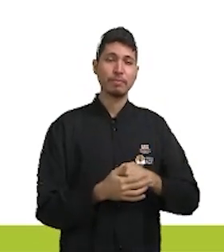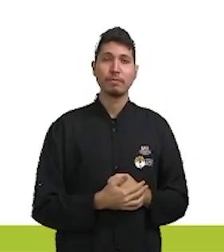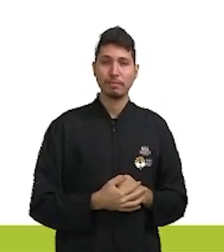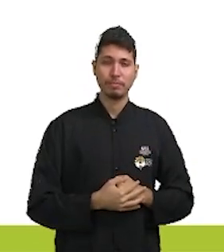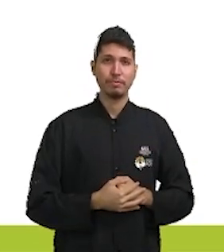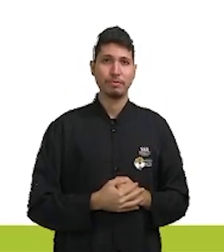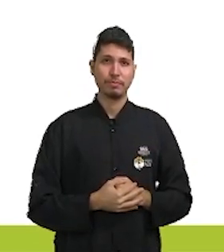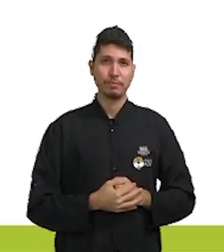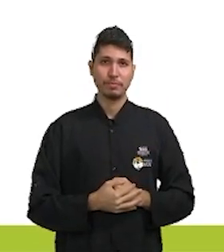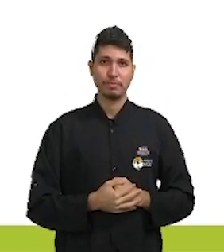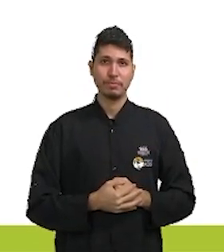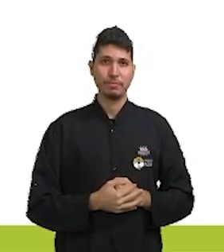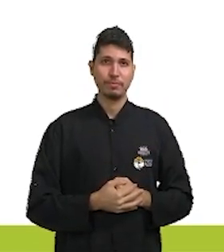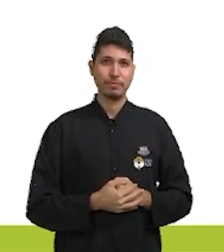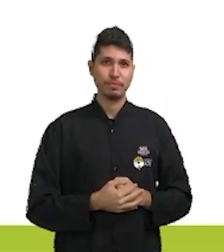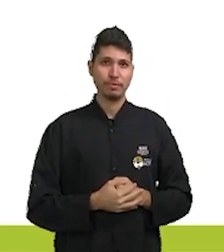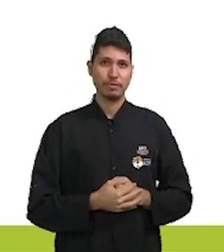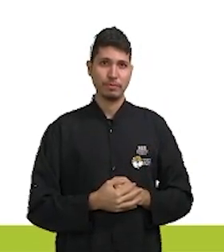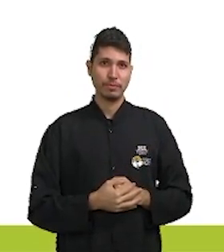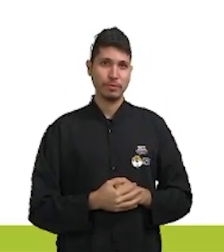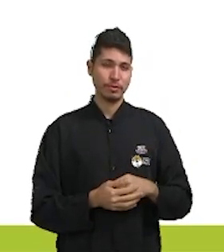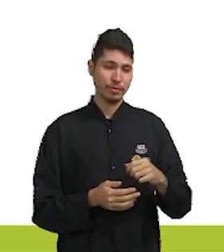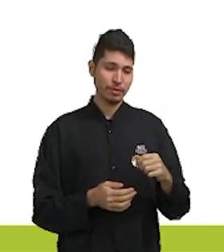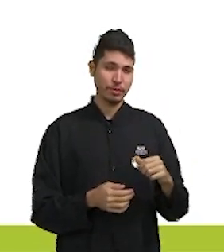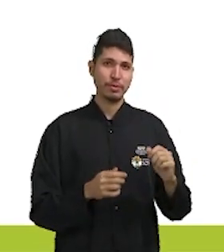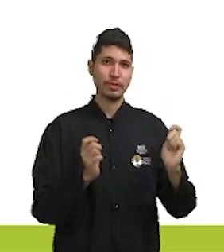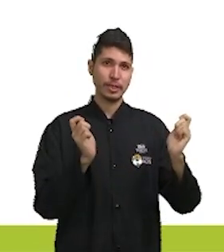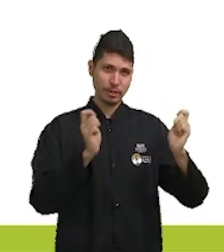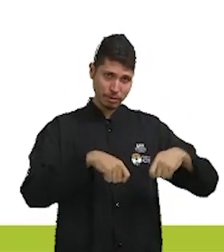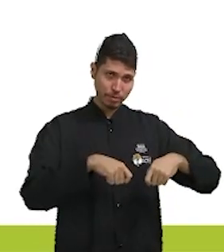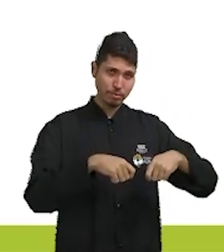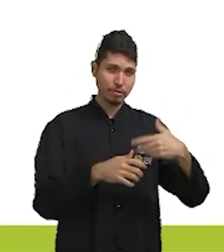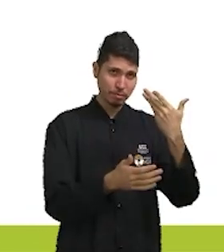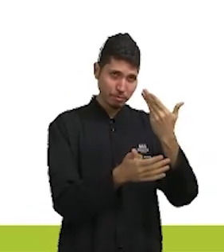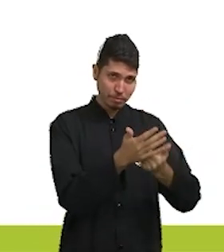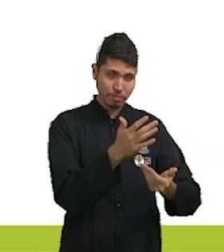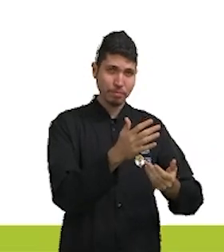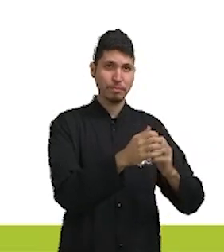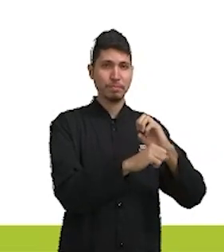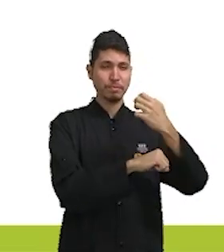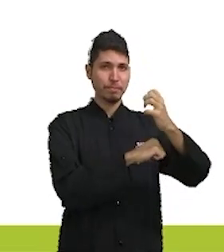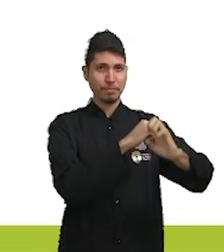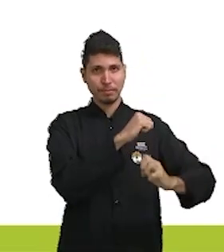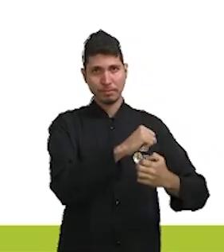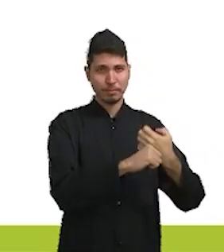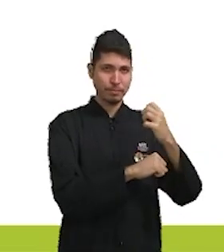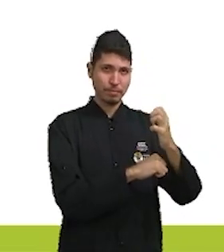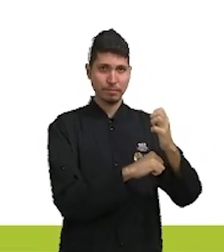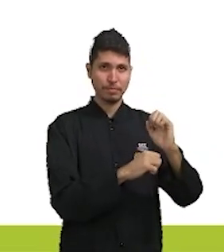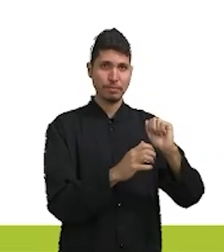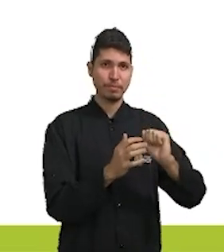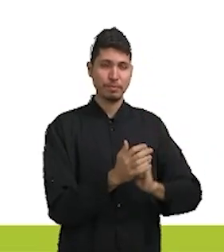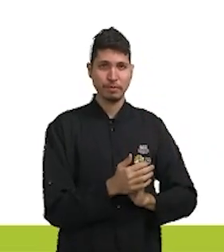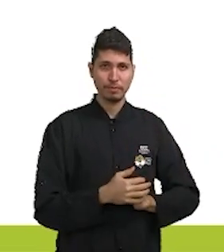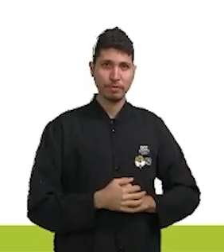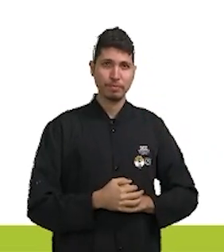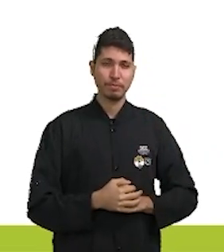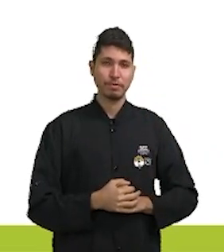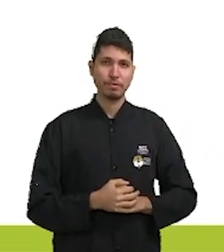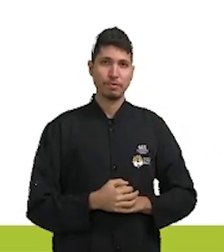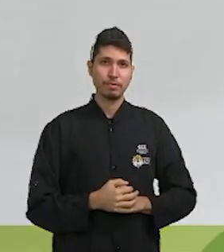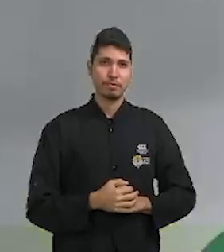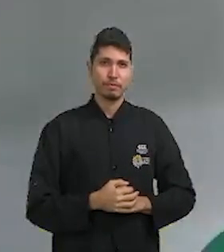vai ter a maior capacidade de ceder, de perder esses elétrons, então ele vai sofrer o processo